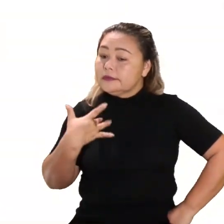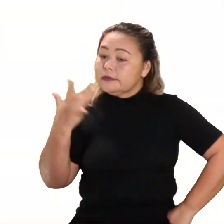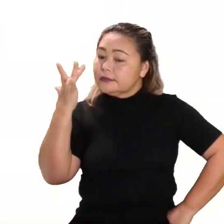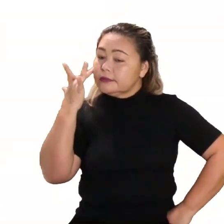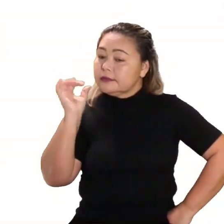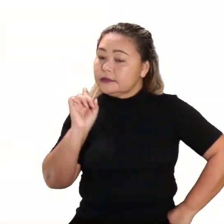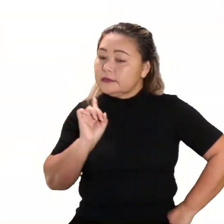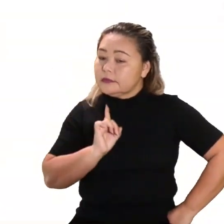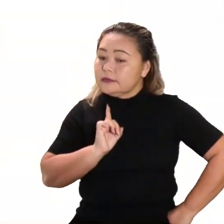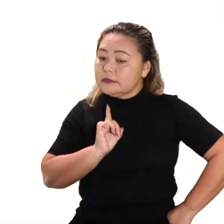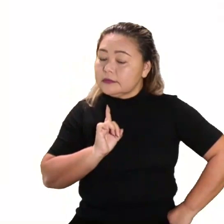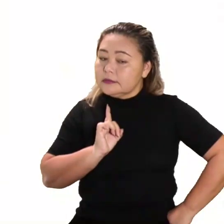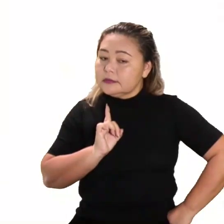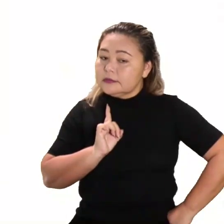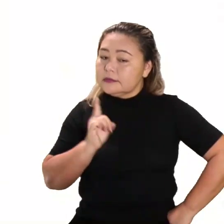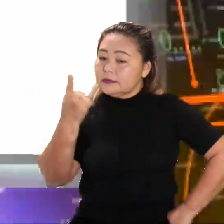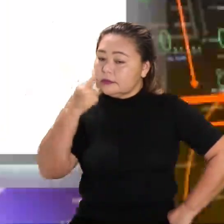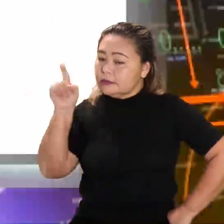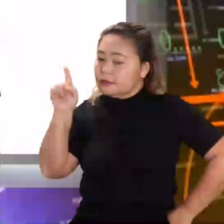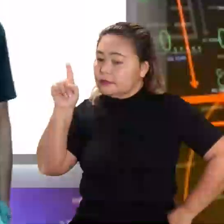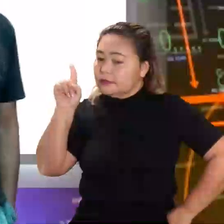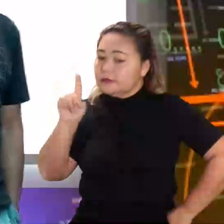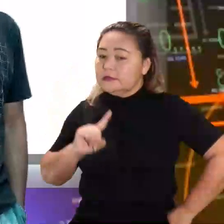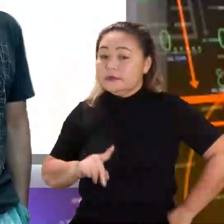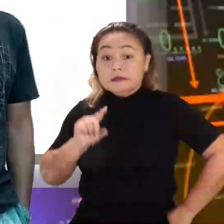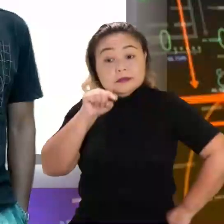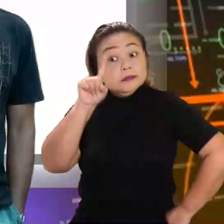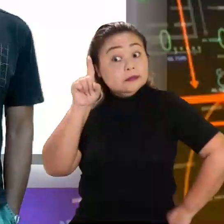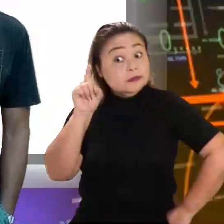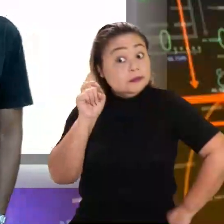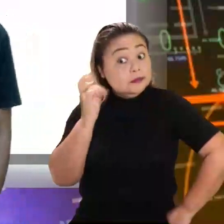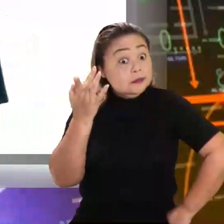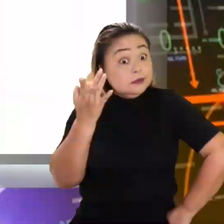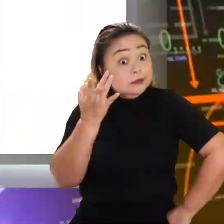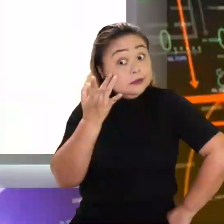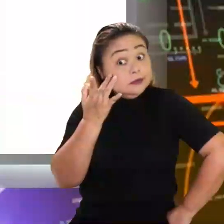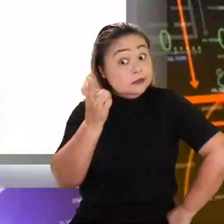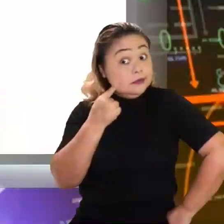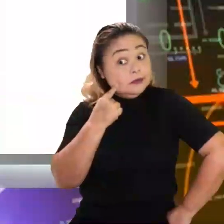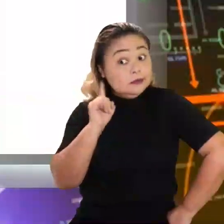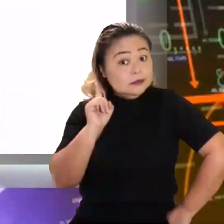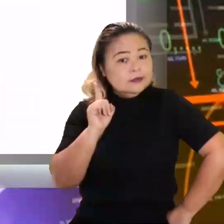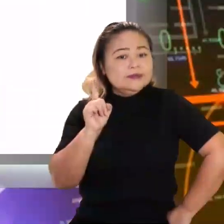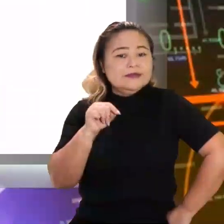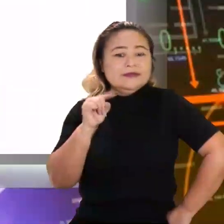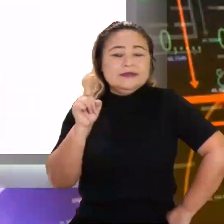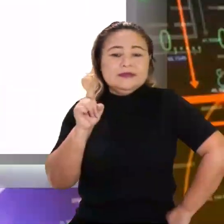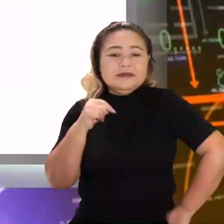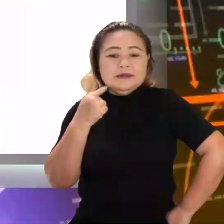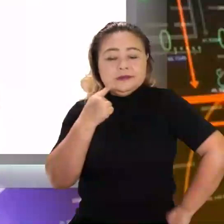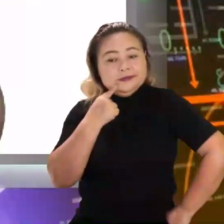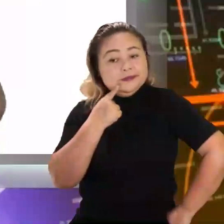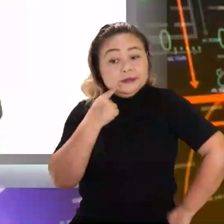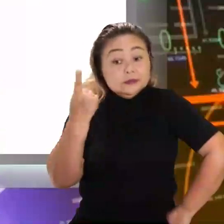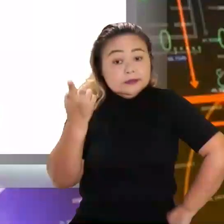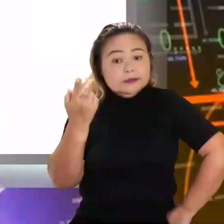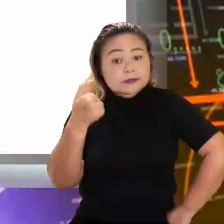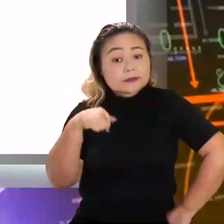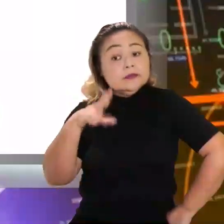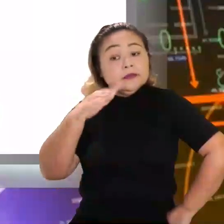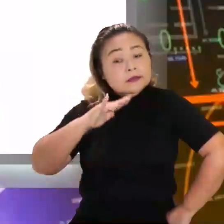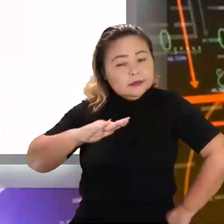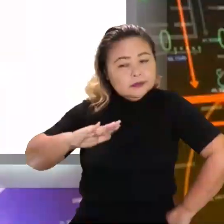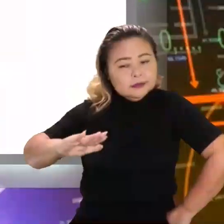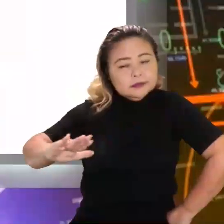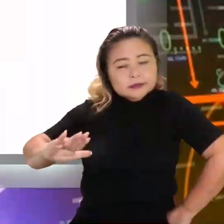não, ó. Olha lá, carinha. Será que isso? Eu acho legal essas caras de bocas né? das